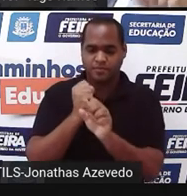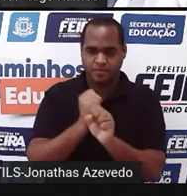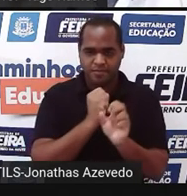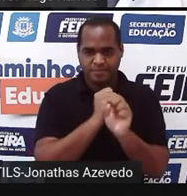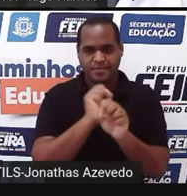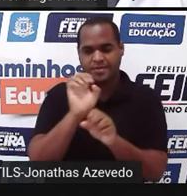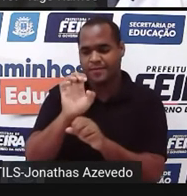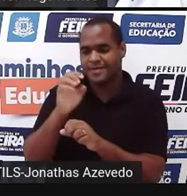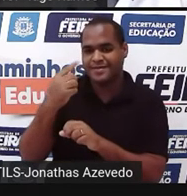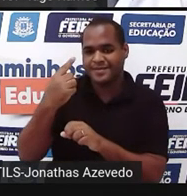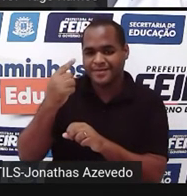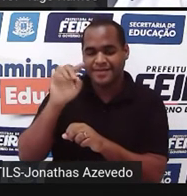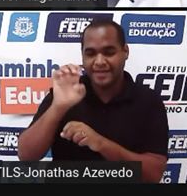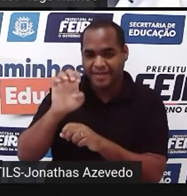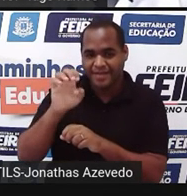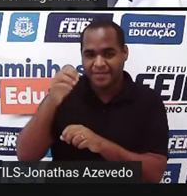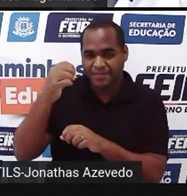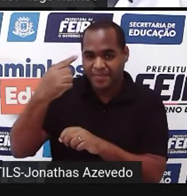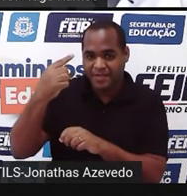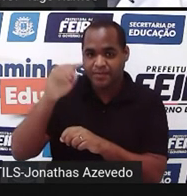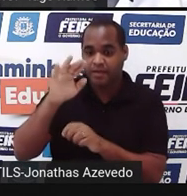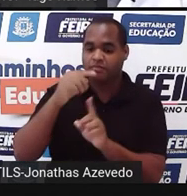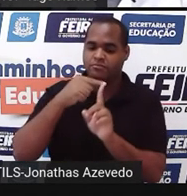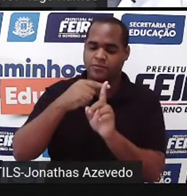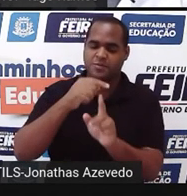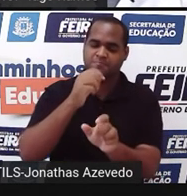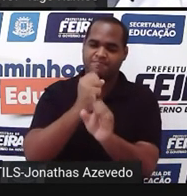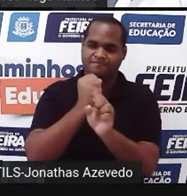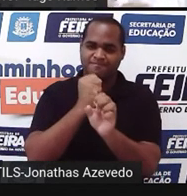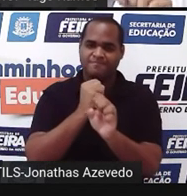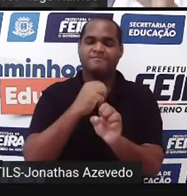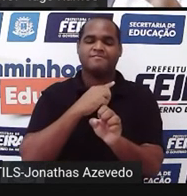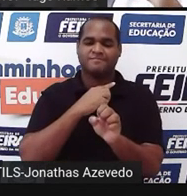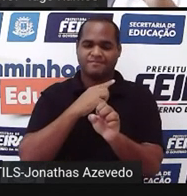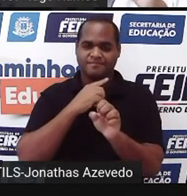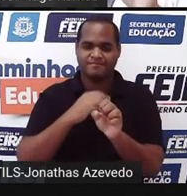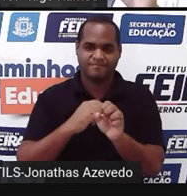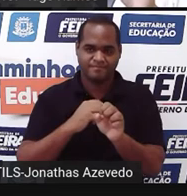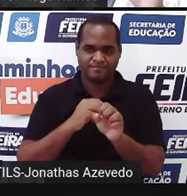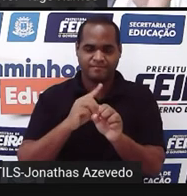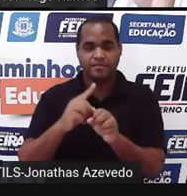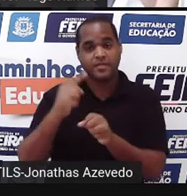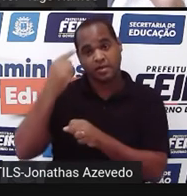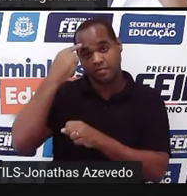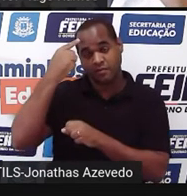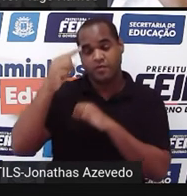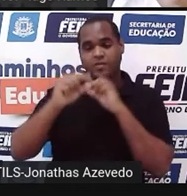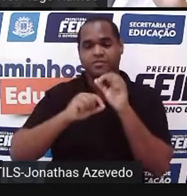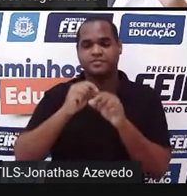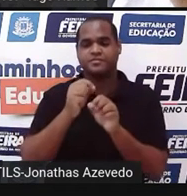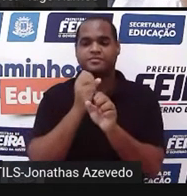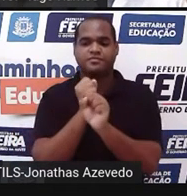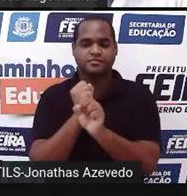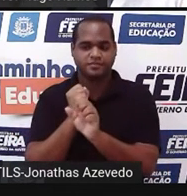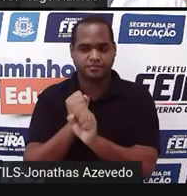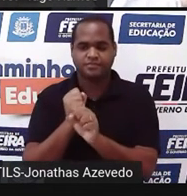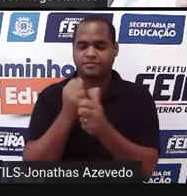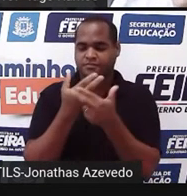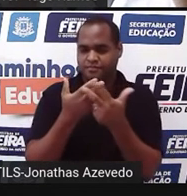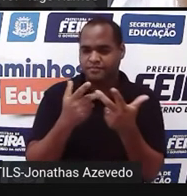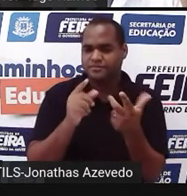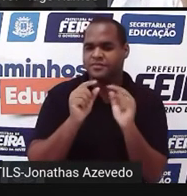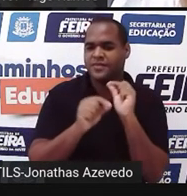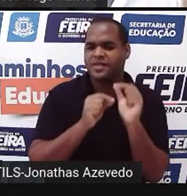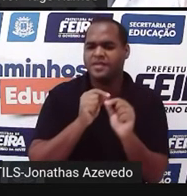é equações o nome do método adição Então tem que ter uma soma tão a nossa intenção é somar as